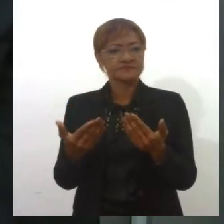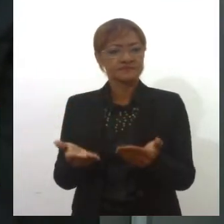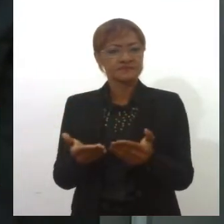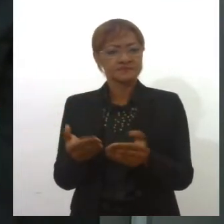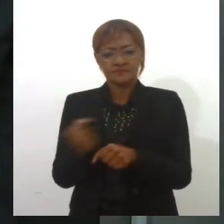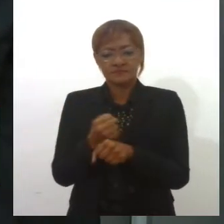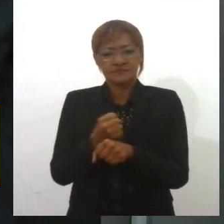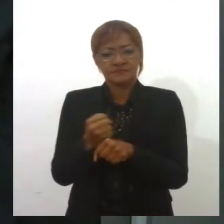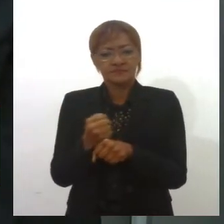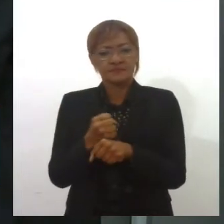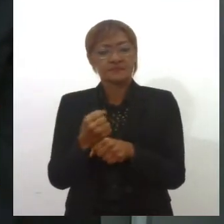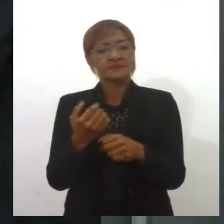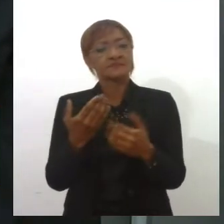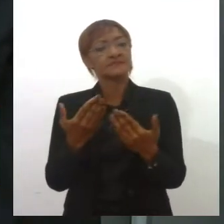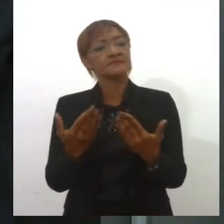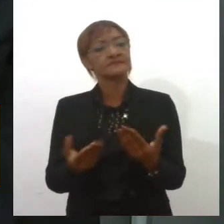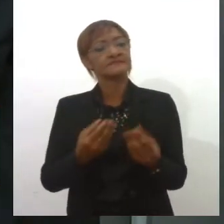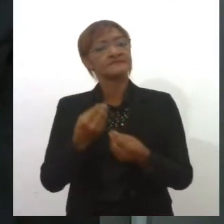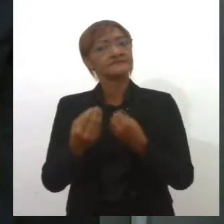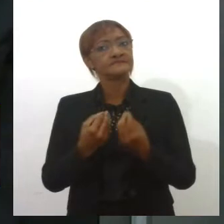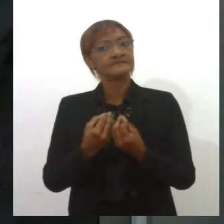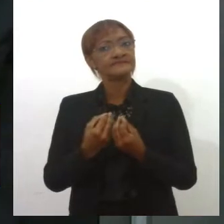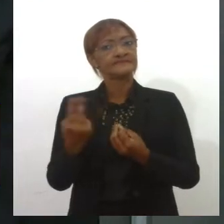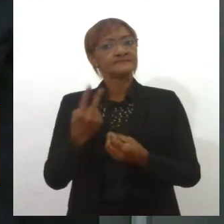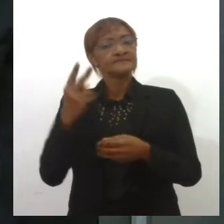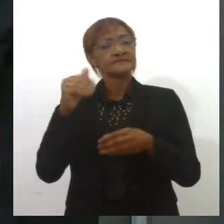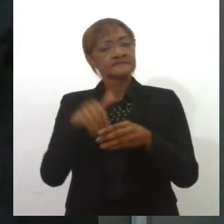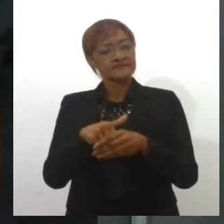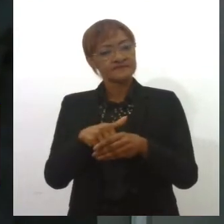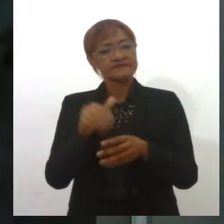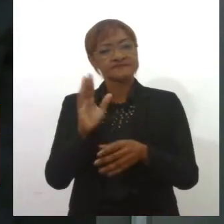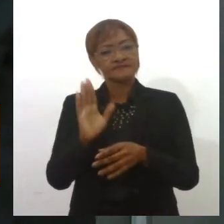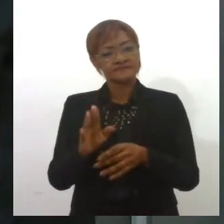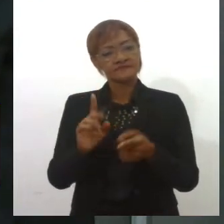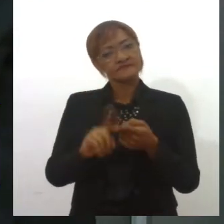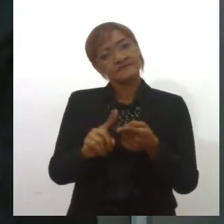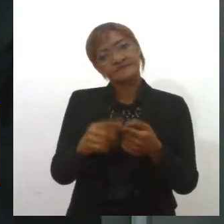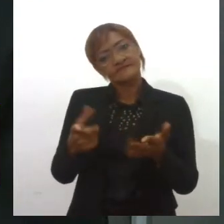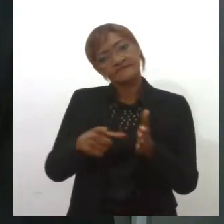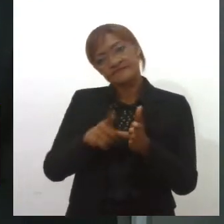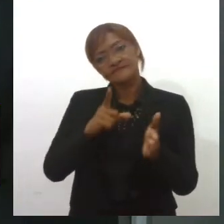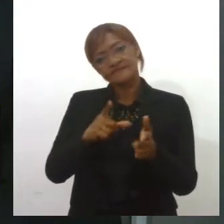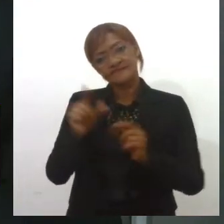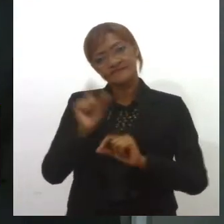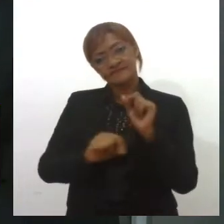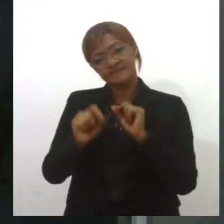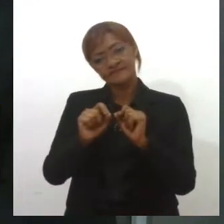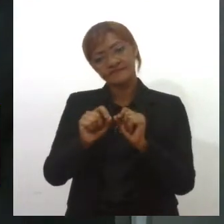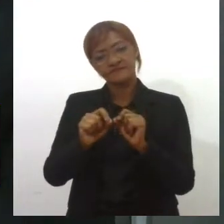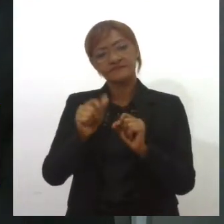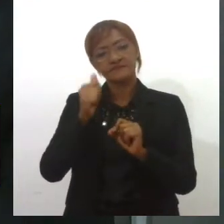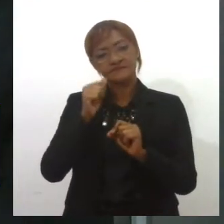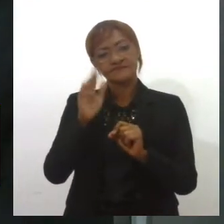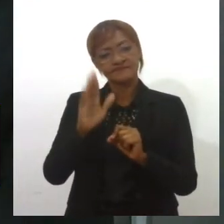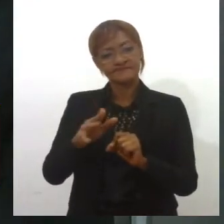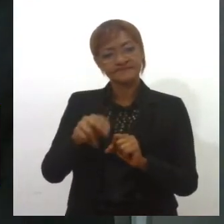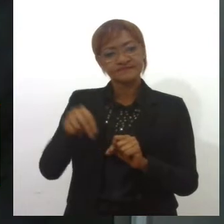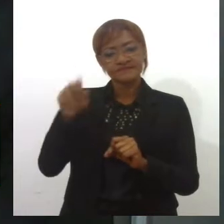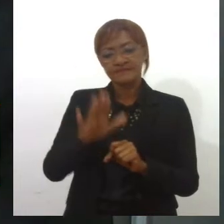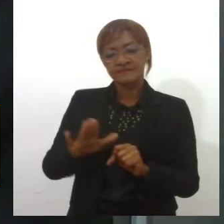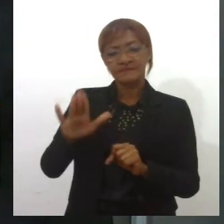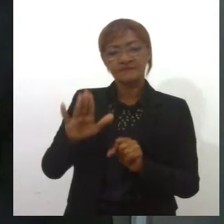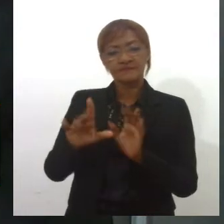que estavam tentando ser reconhecidas como votantes. O que a gente tinha antes eram mulheres que conseguiam, nas brechas da lei, fazer